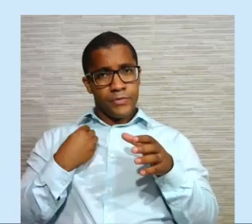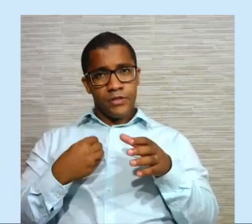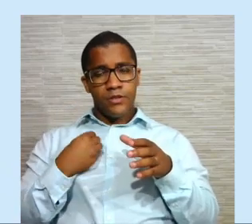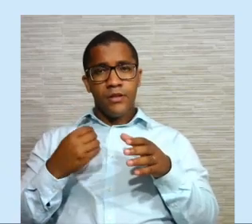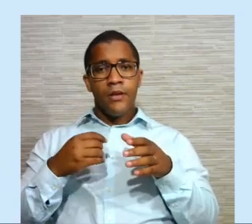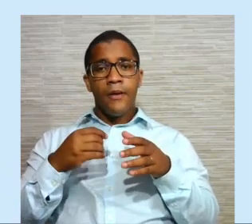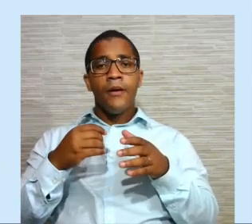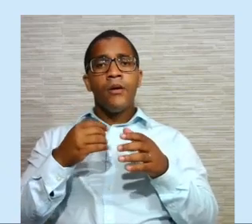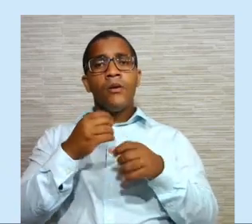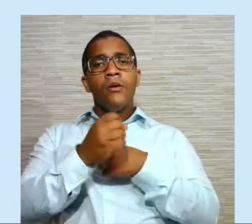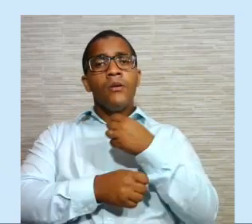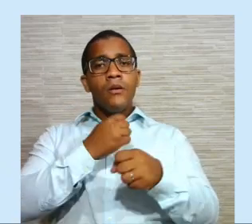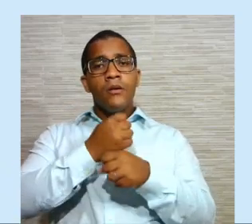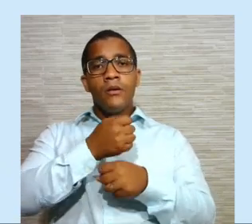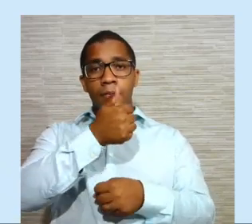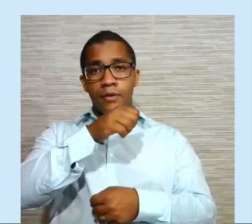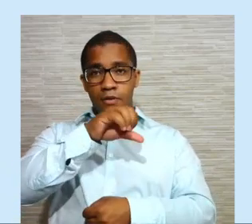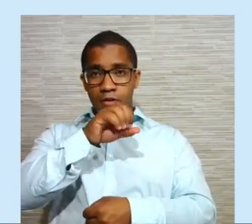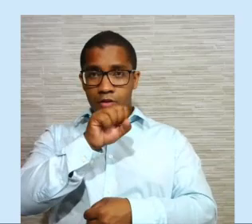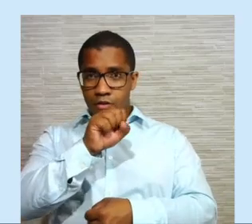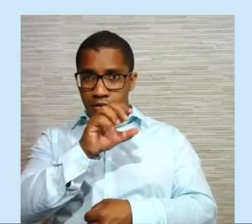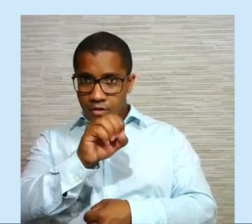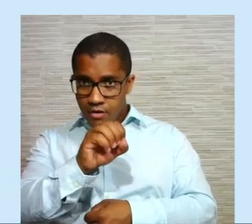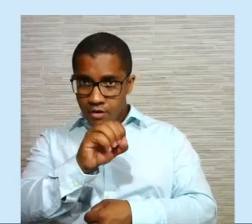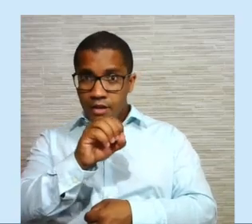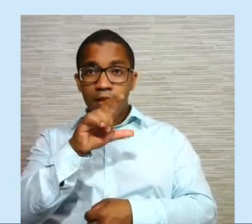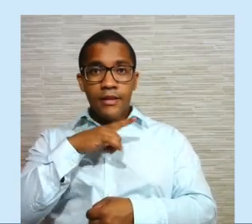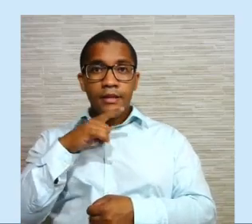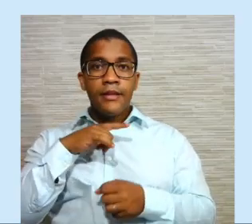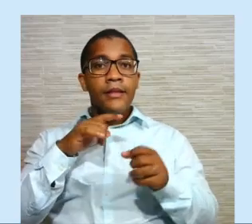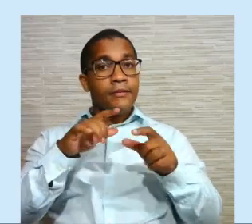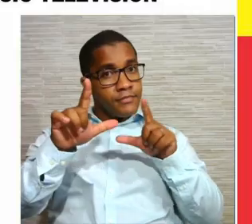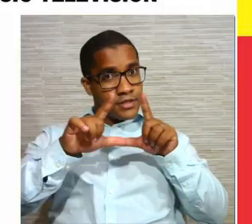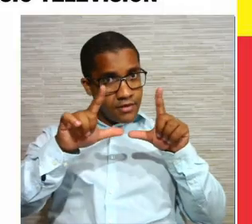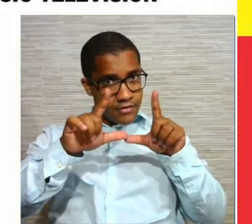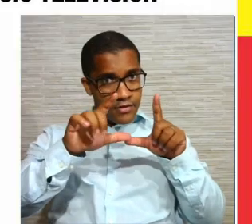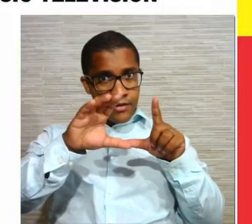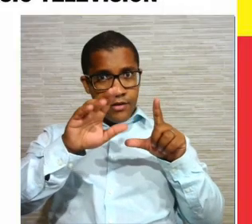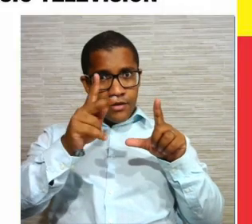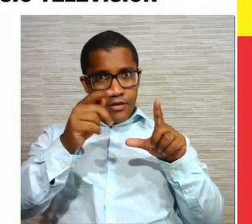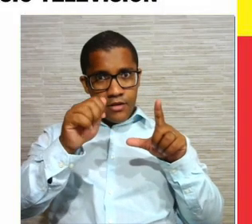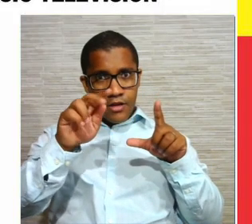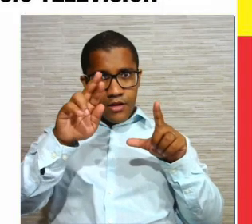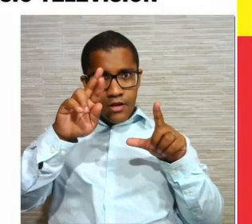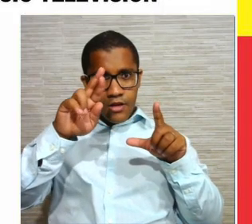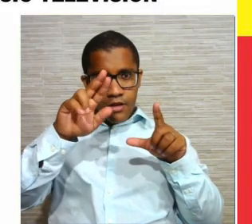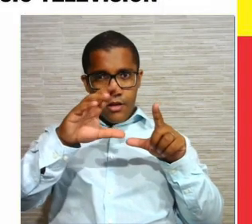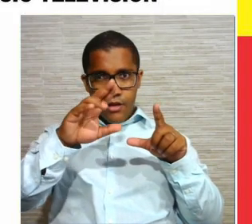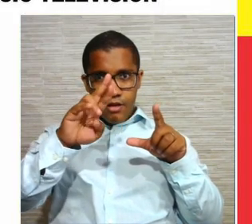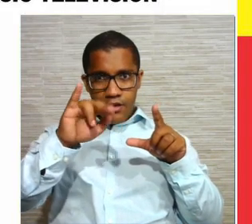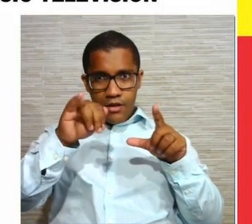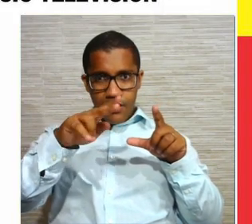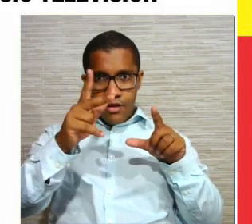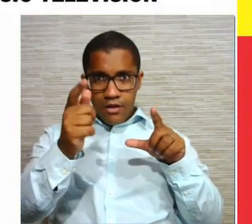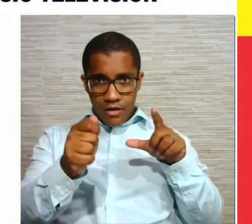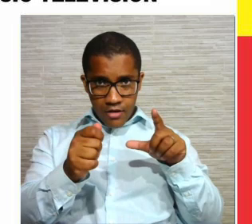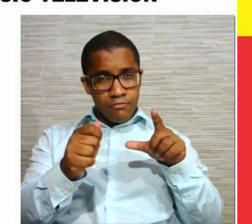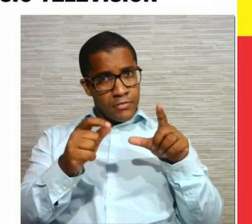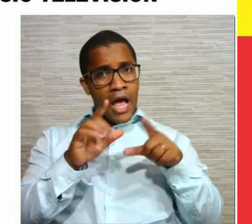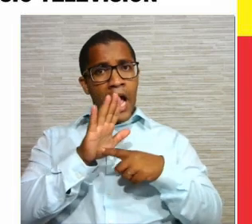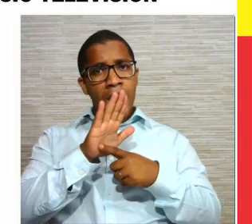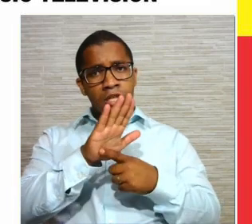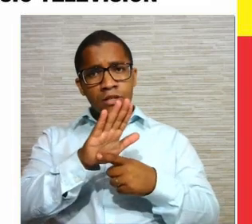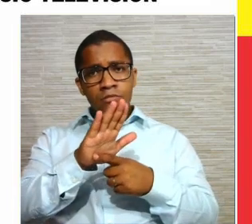programa do Chacrinha, que fez muito sucesso e ajudou bastante os músicos. Na década de 90, 1990, surge